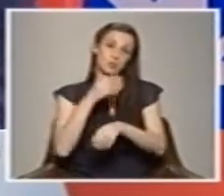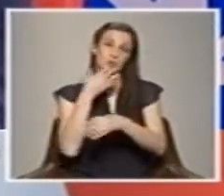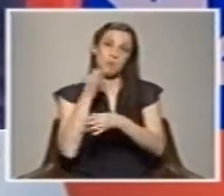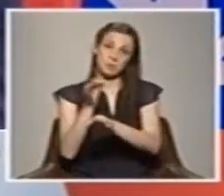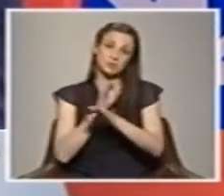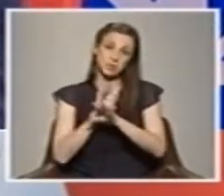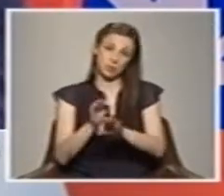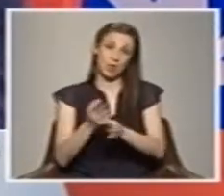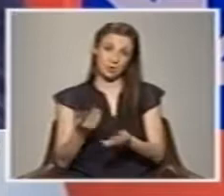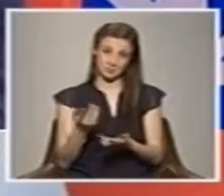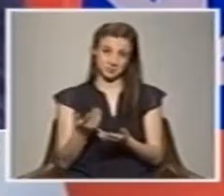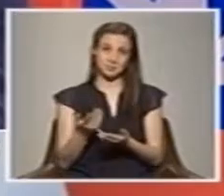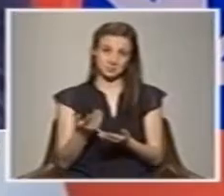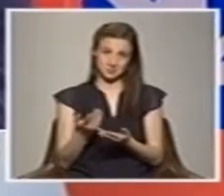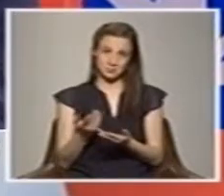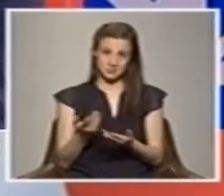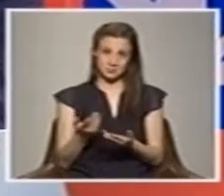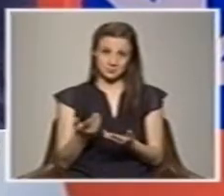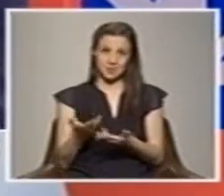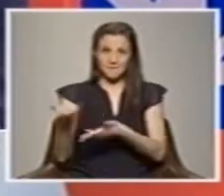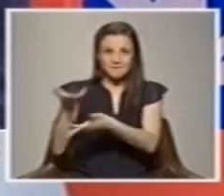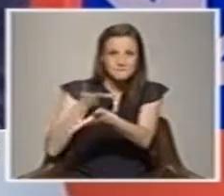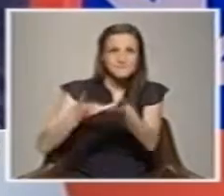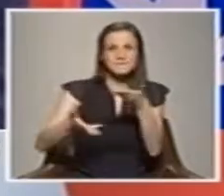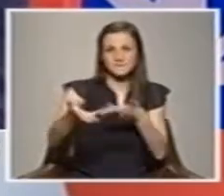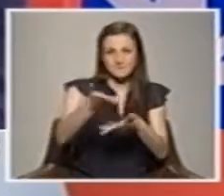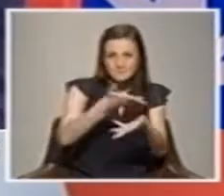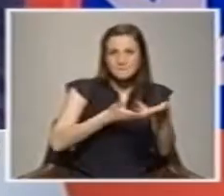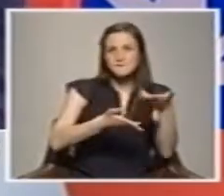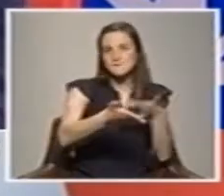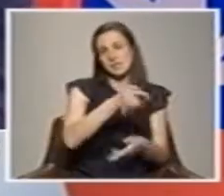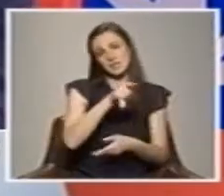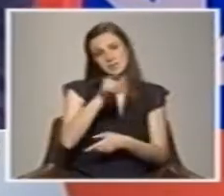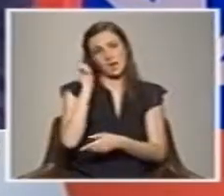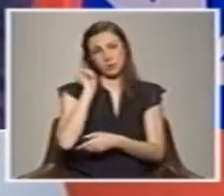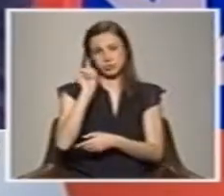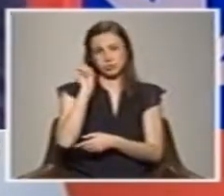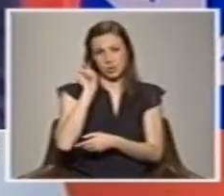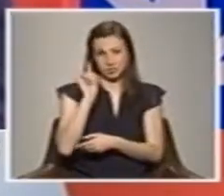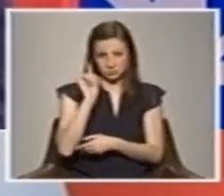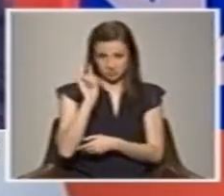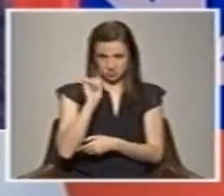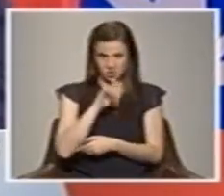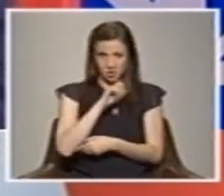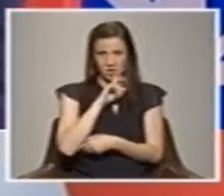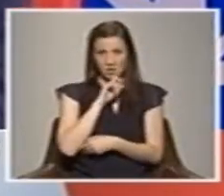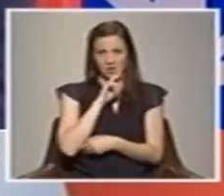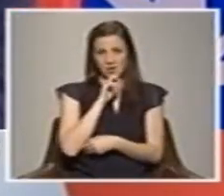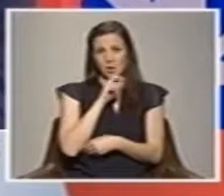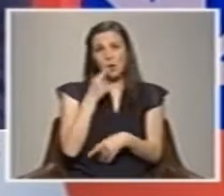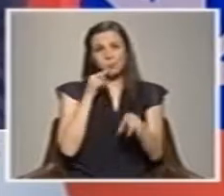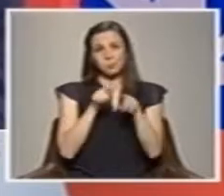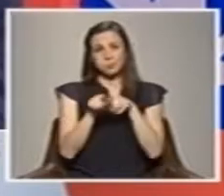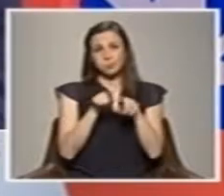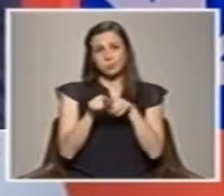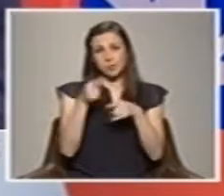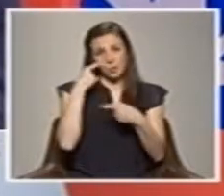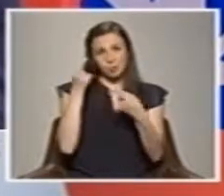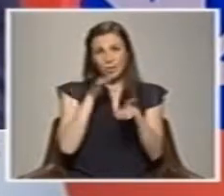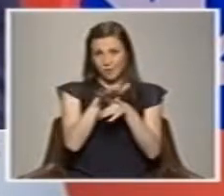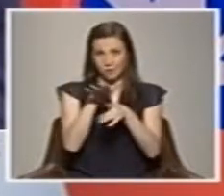os vários atores e isso é muito, muito importante e consegue também condicionar as políticas públicas nesta